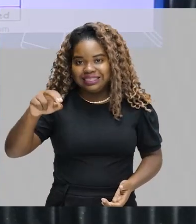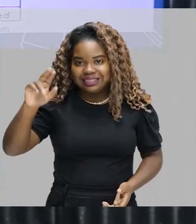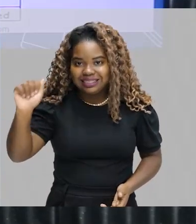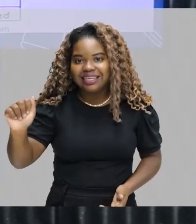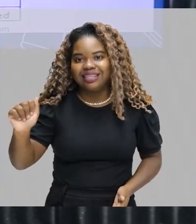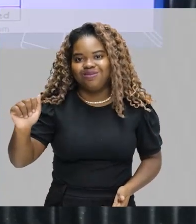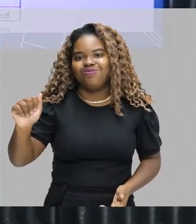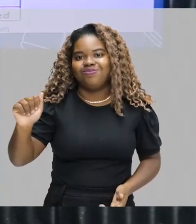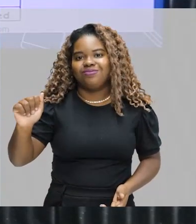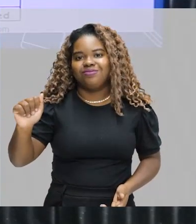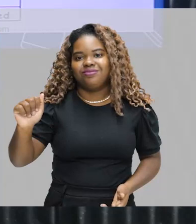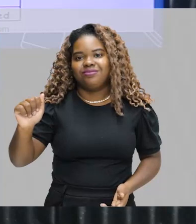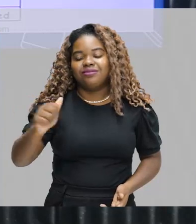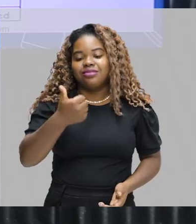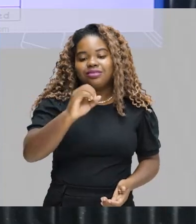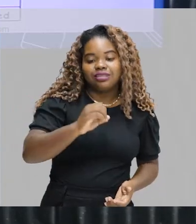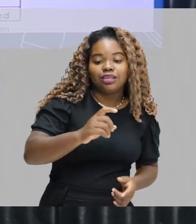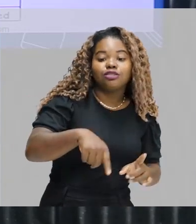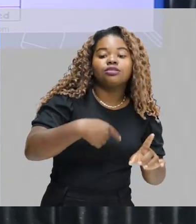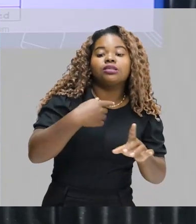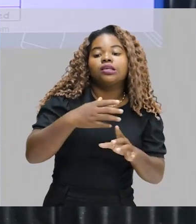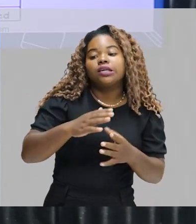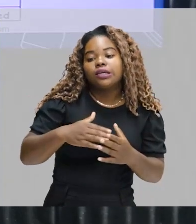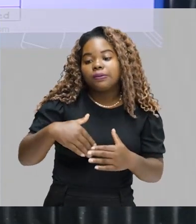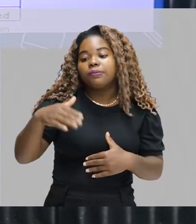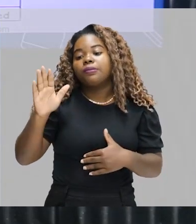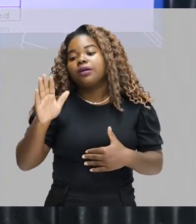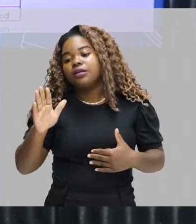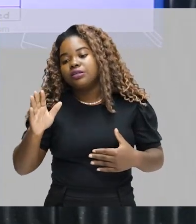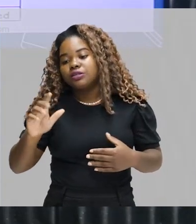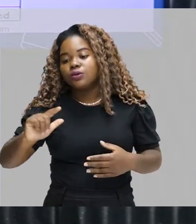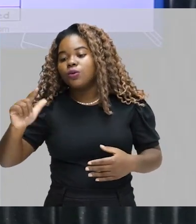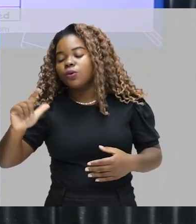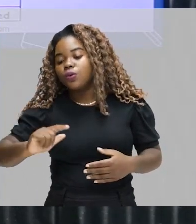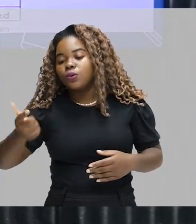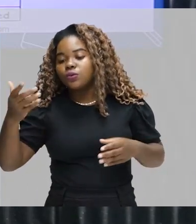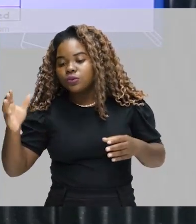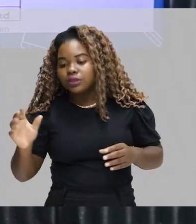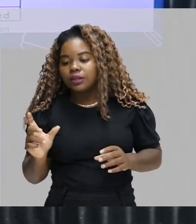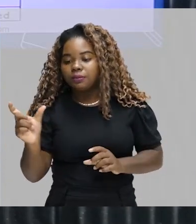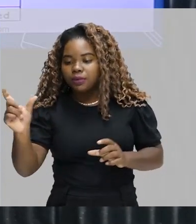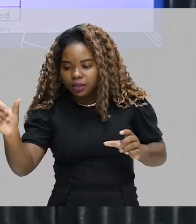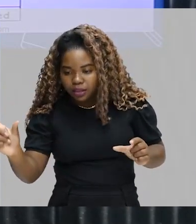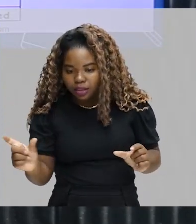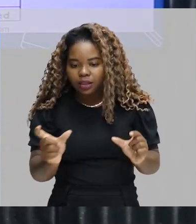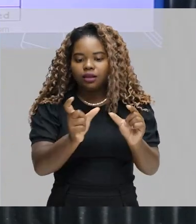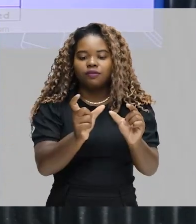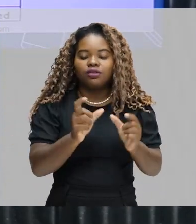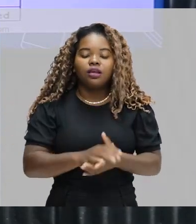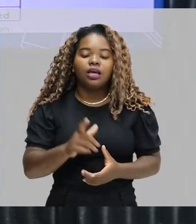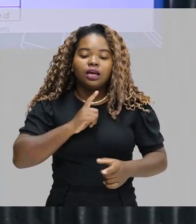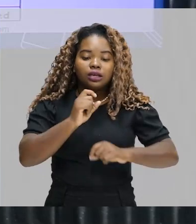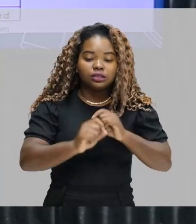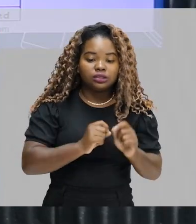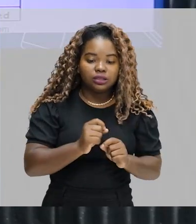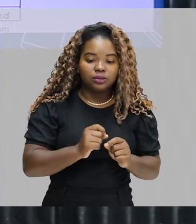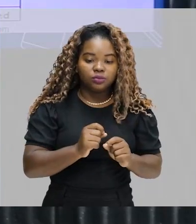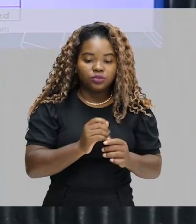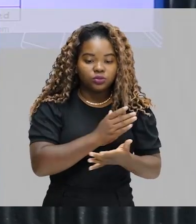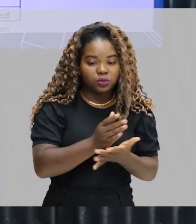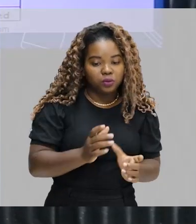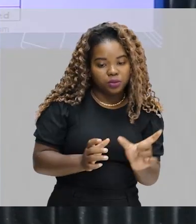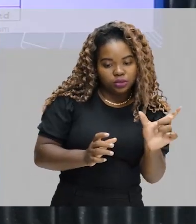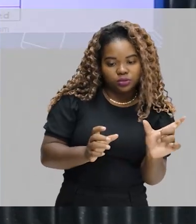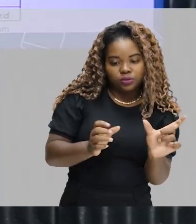São 10 e mais alguma coisa. Então, a gente percebe uma semelhança na parte inicial, na primeira parte